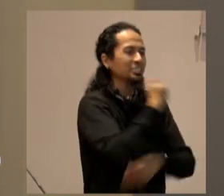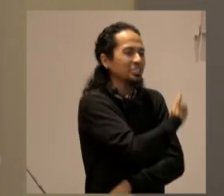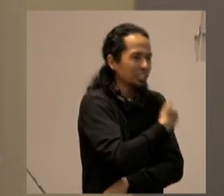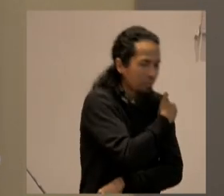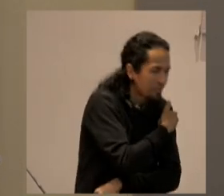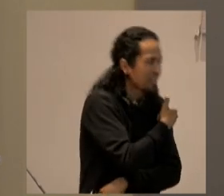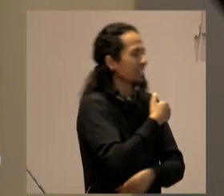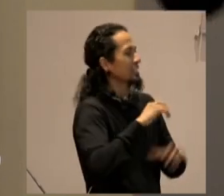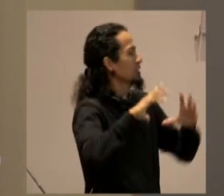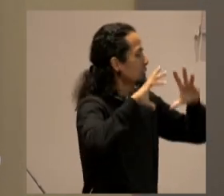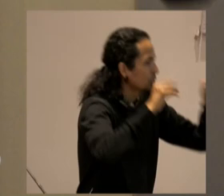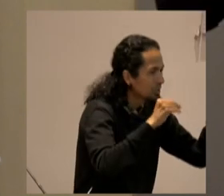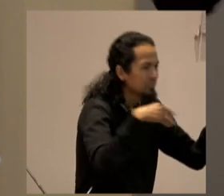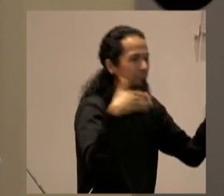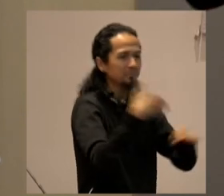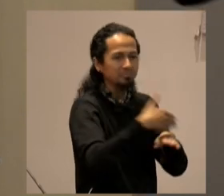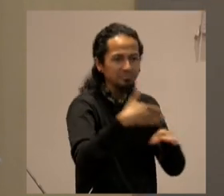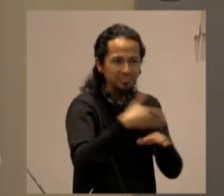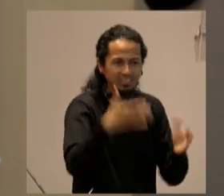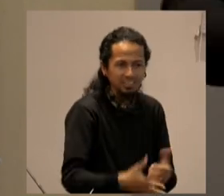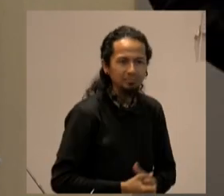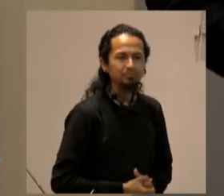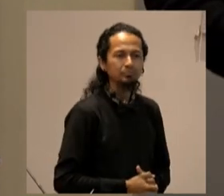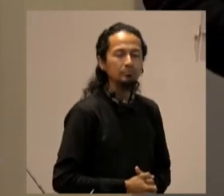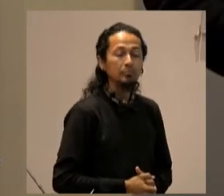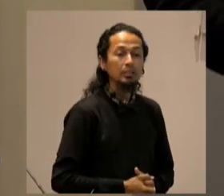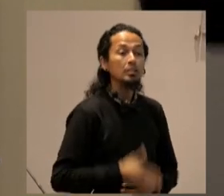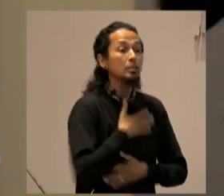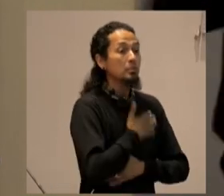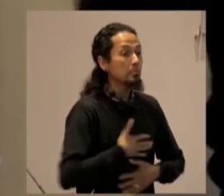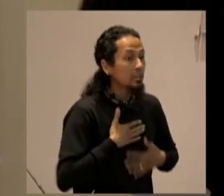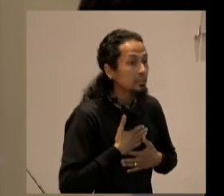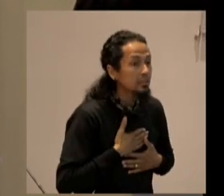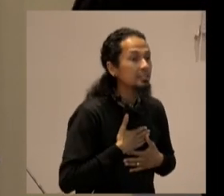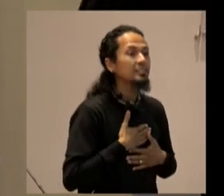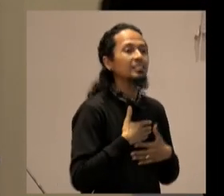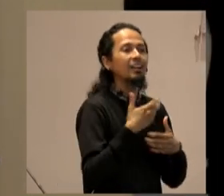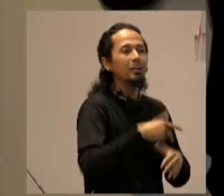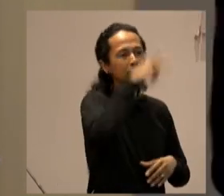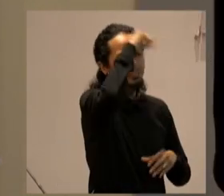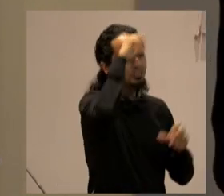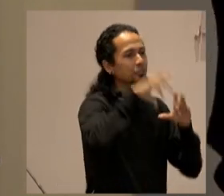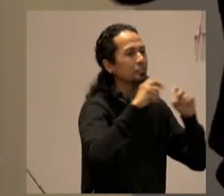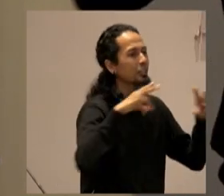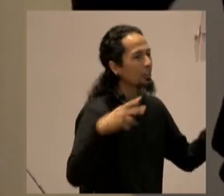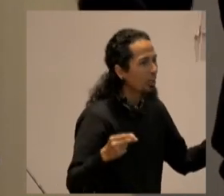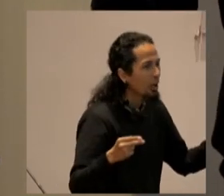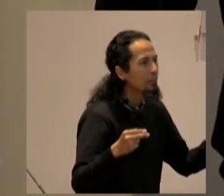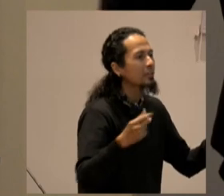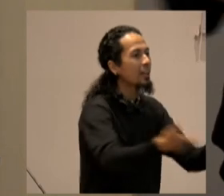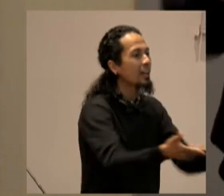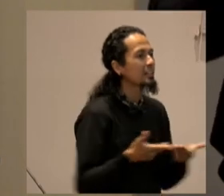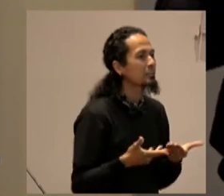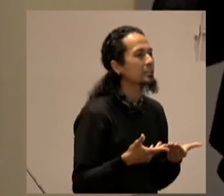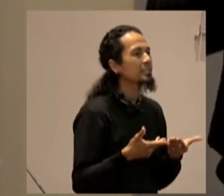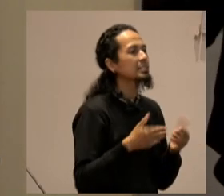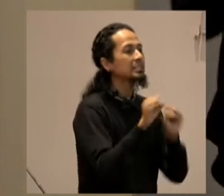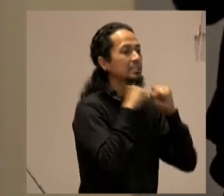Secretaria Municipal de Educação de Florianópolis lhe recebe para o 18º Seminário de